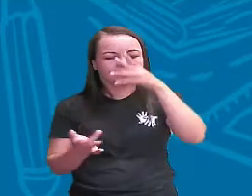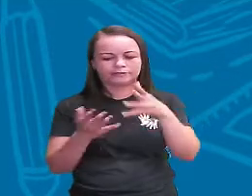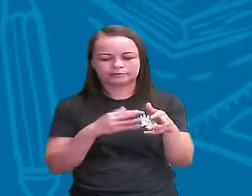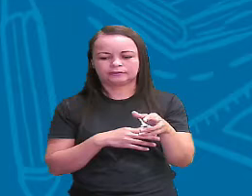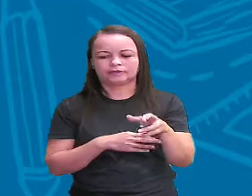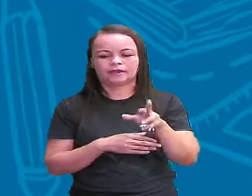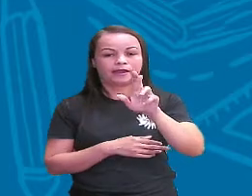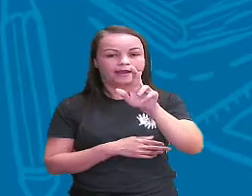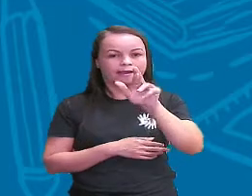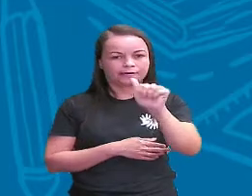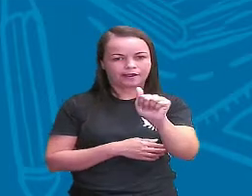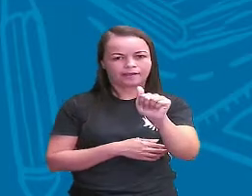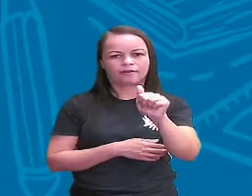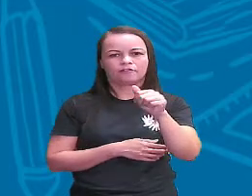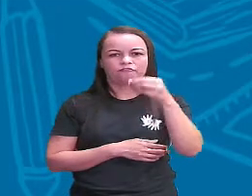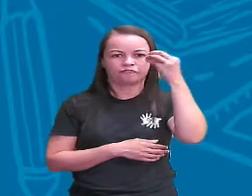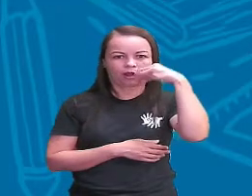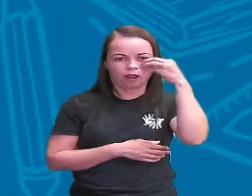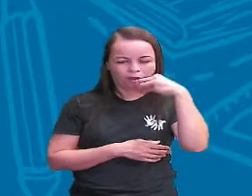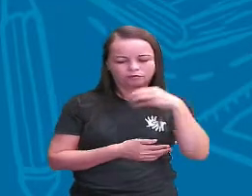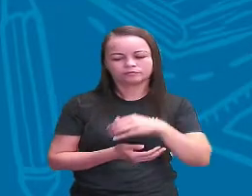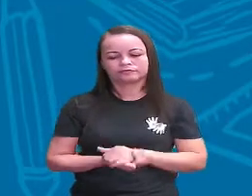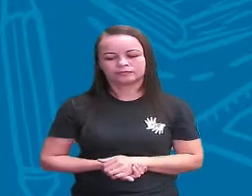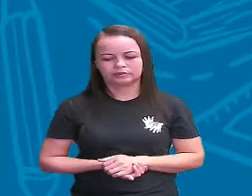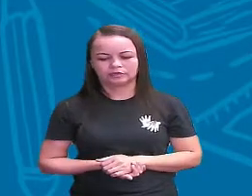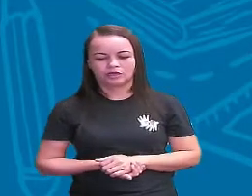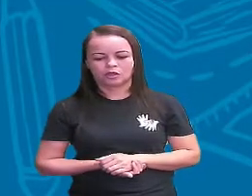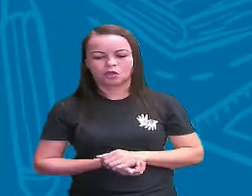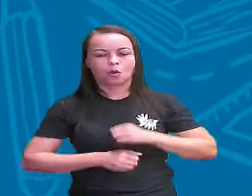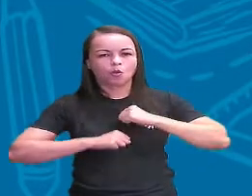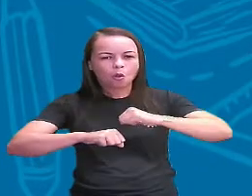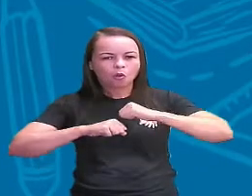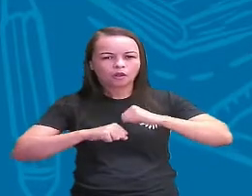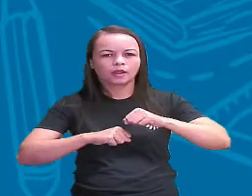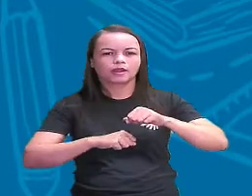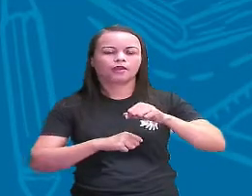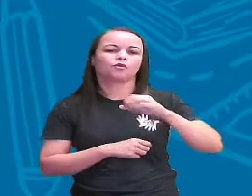R. Correu. Dois